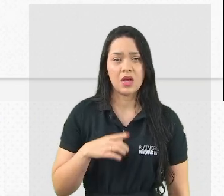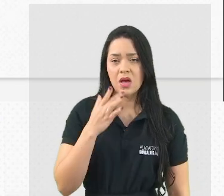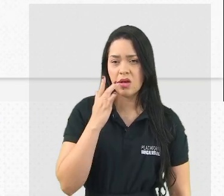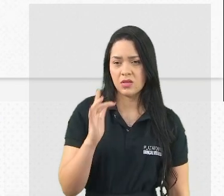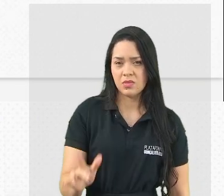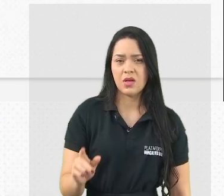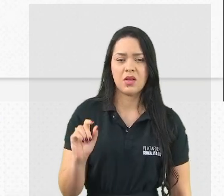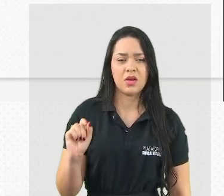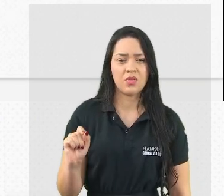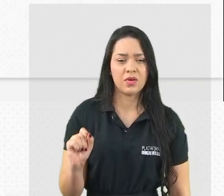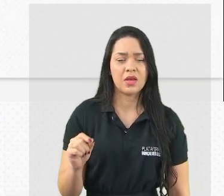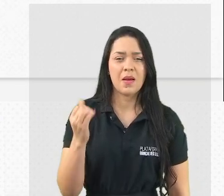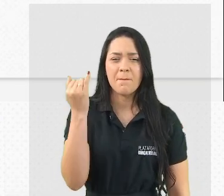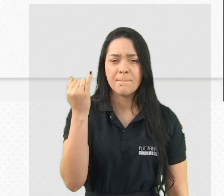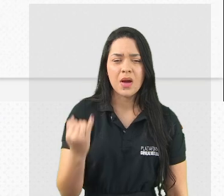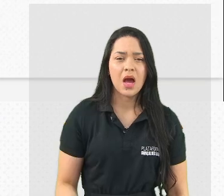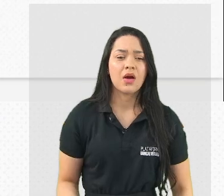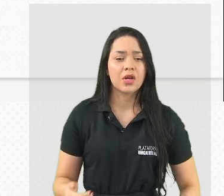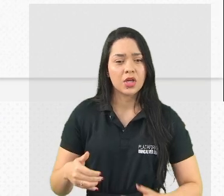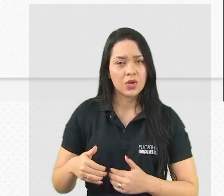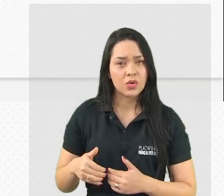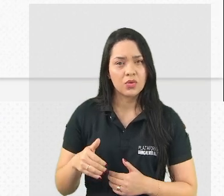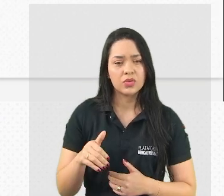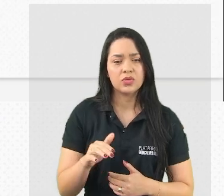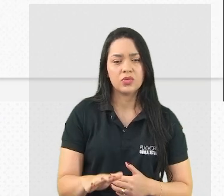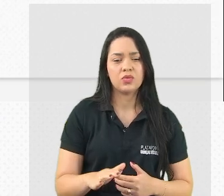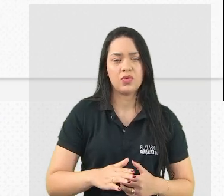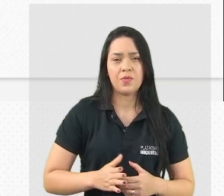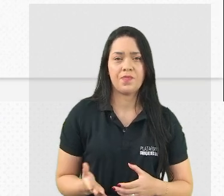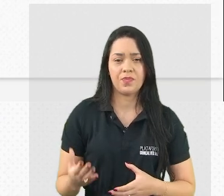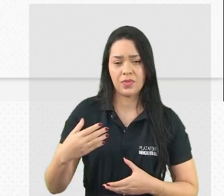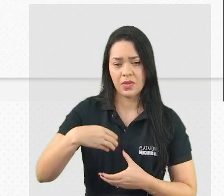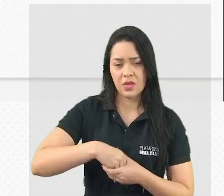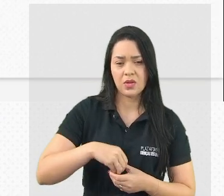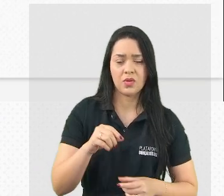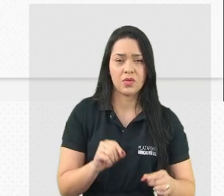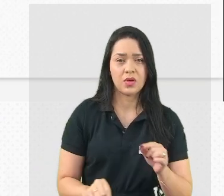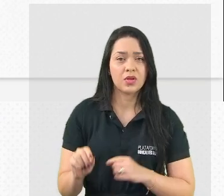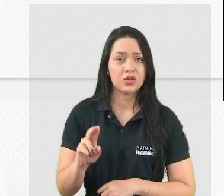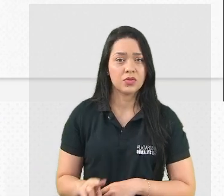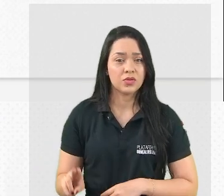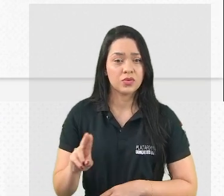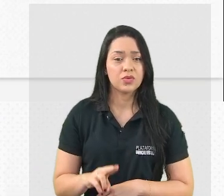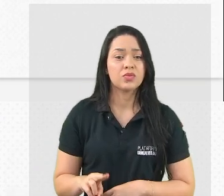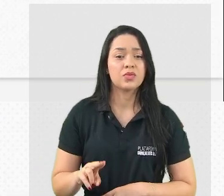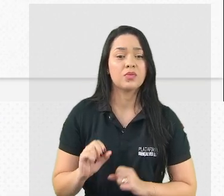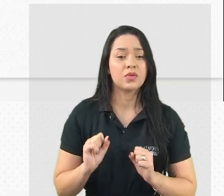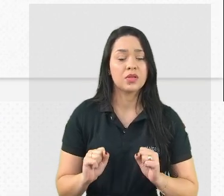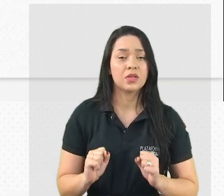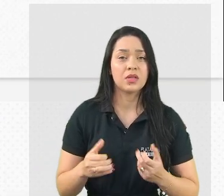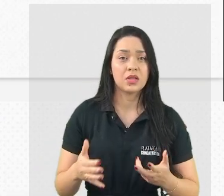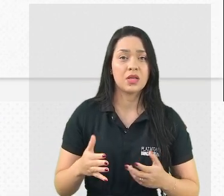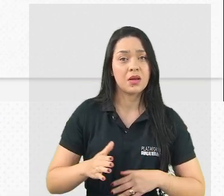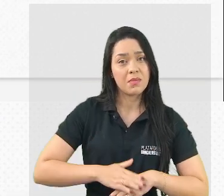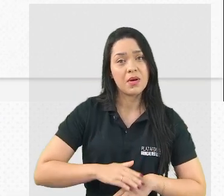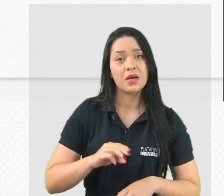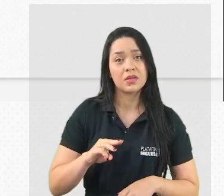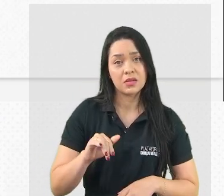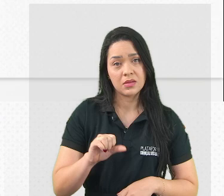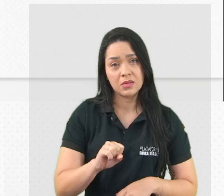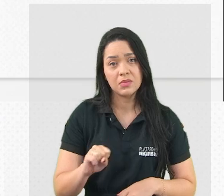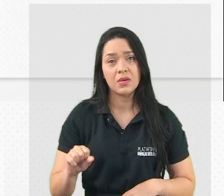acha o quê? Magro. Ele continua dentro desse ciclo de fazer uso de esteroides anabolizantes para tentar ganhar mais massa